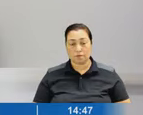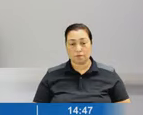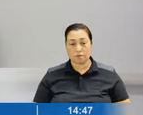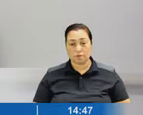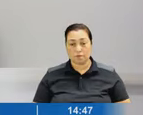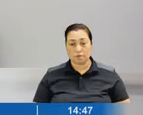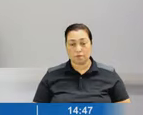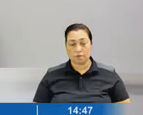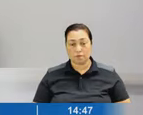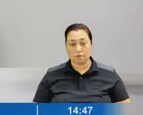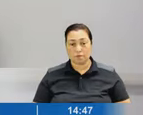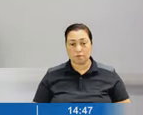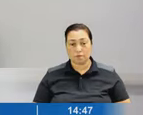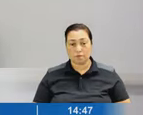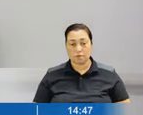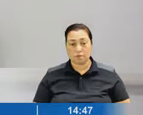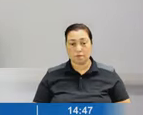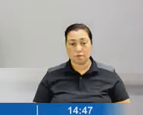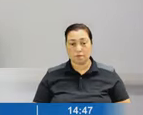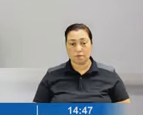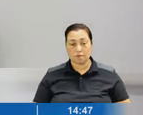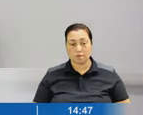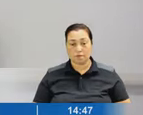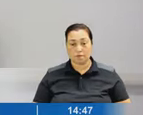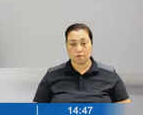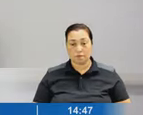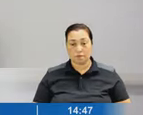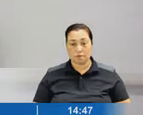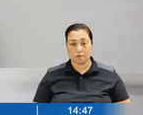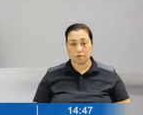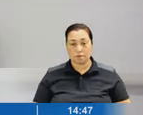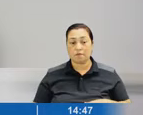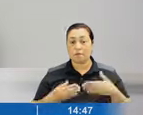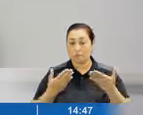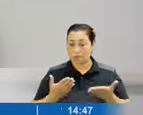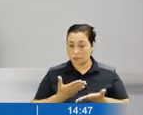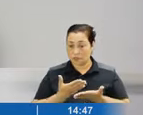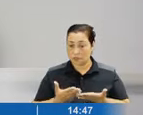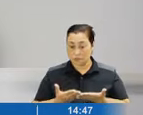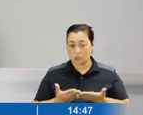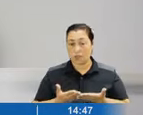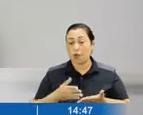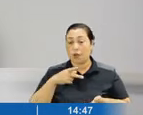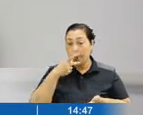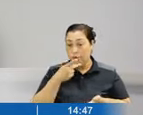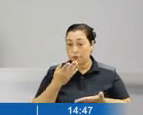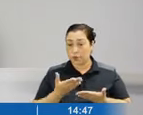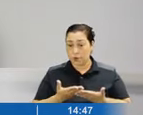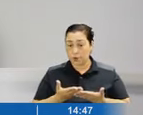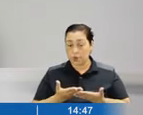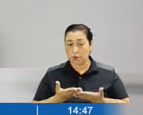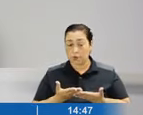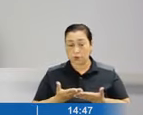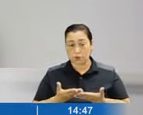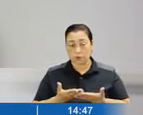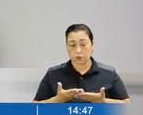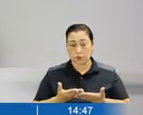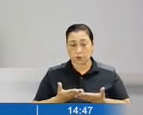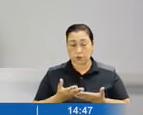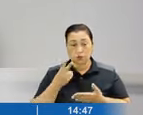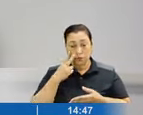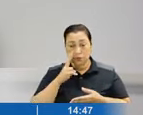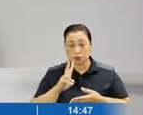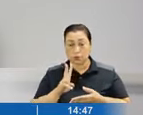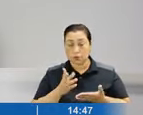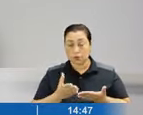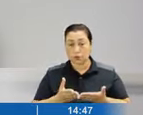Não? Aí, foi. Então, como a gente falou, realmente, se formos